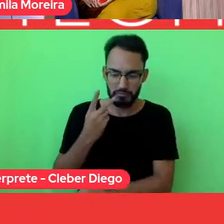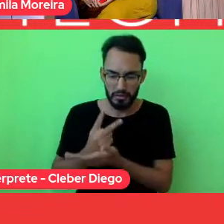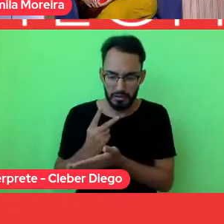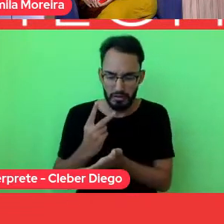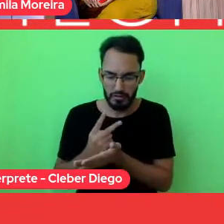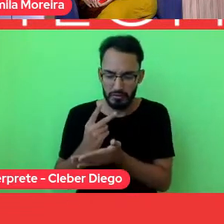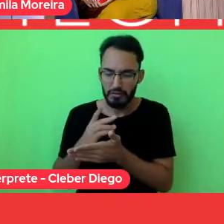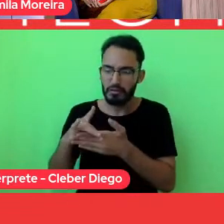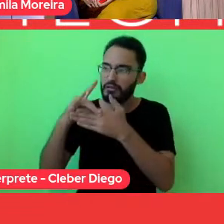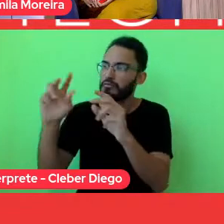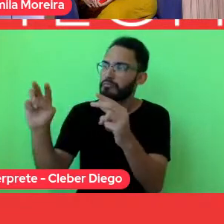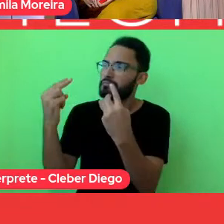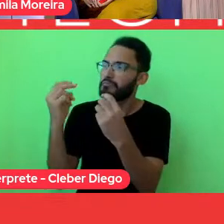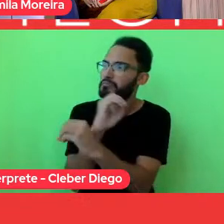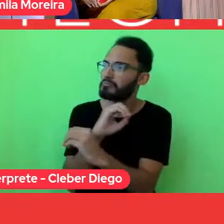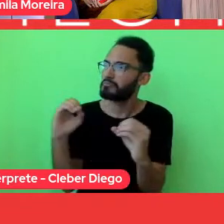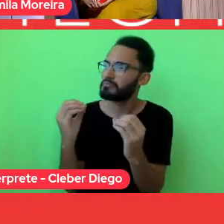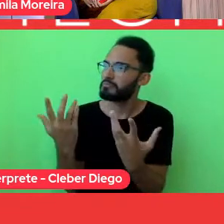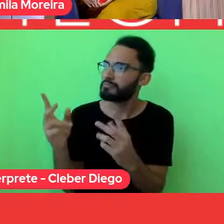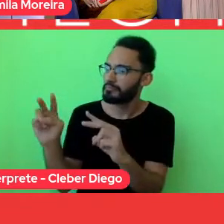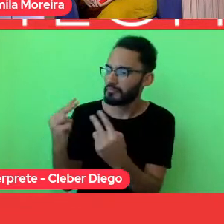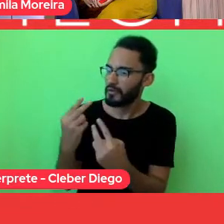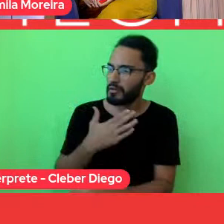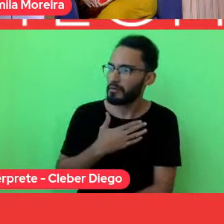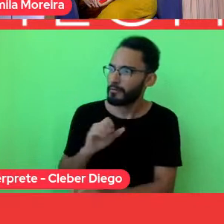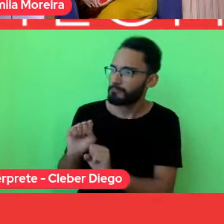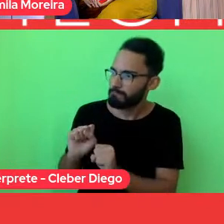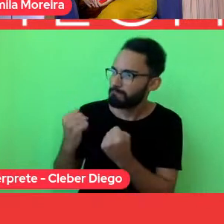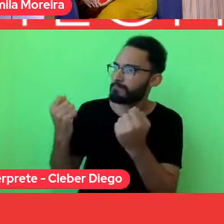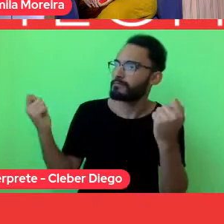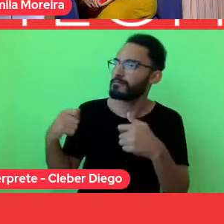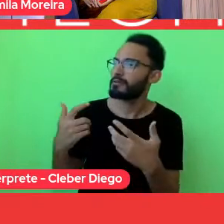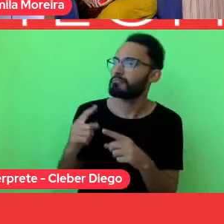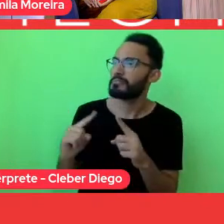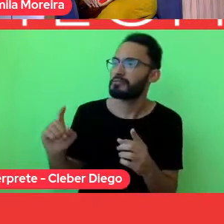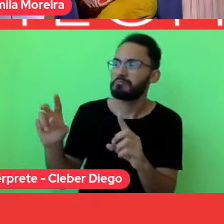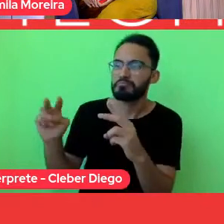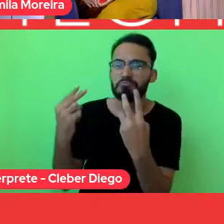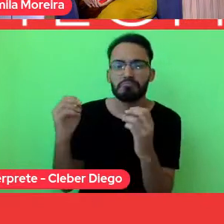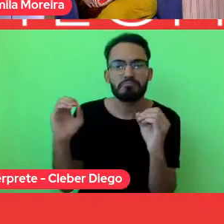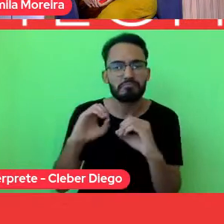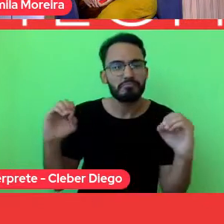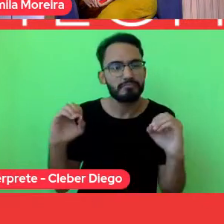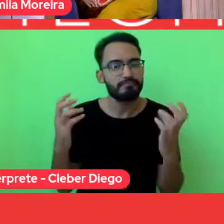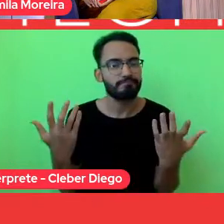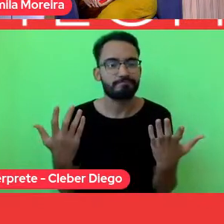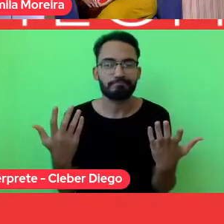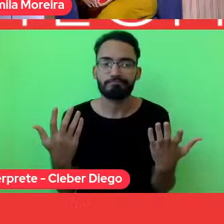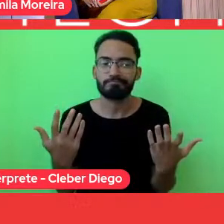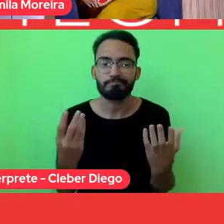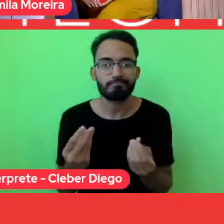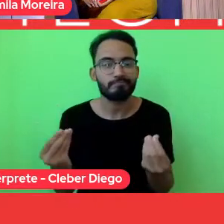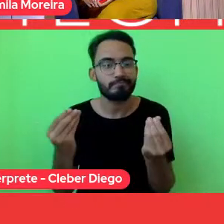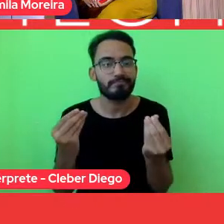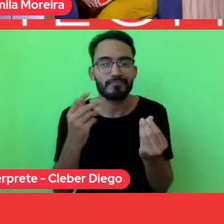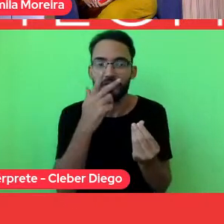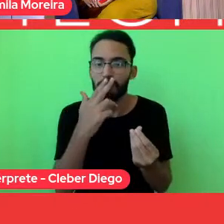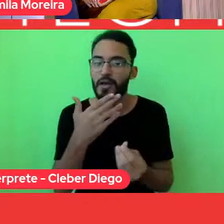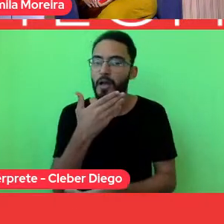enxerga potente, a liderança não te vê naquele lugar, mas que é uma questão, assim, de muito, muitas das vezes de um